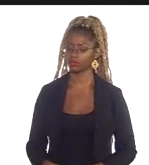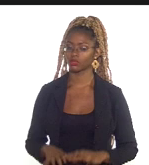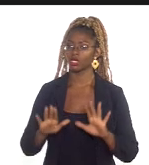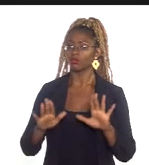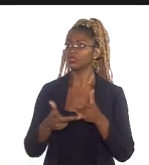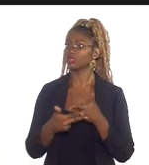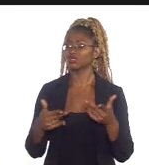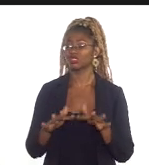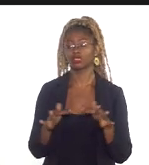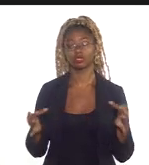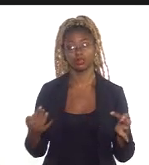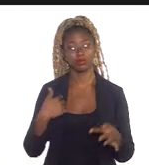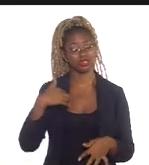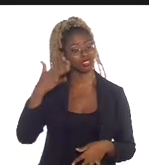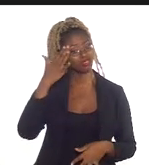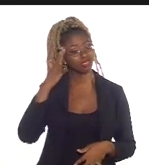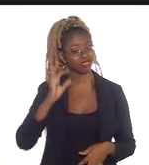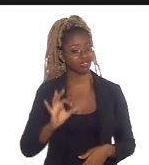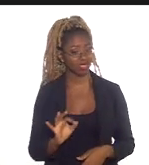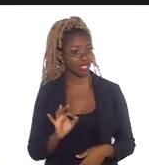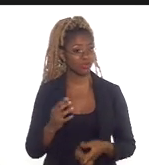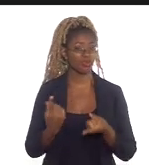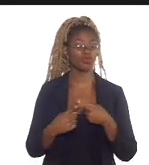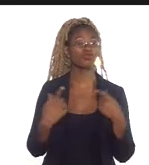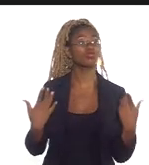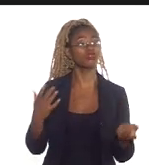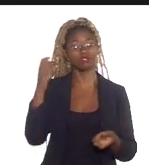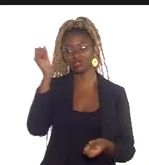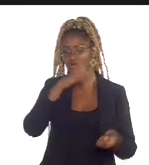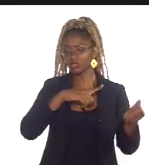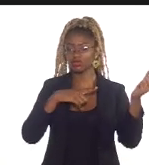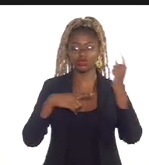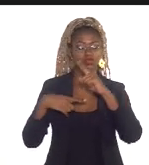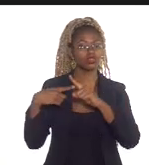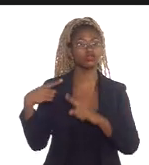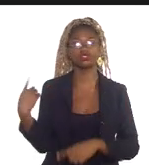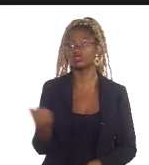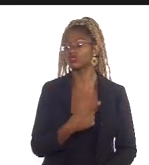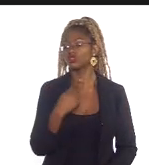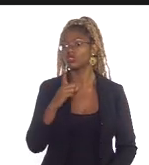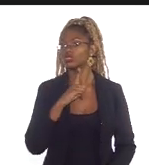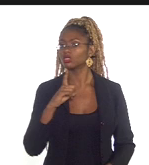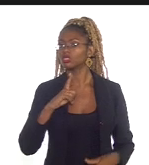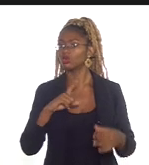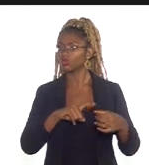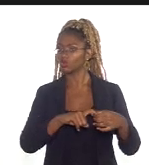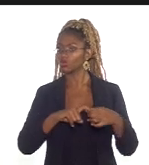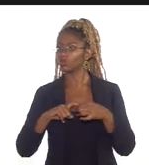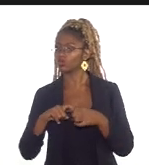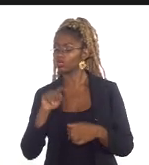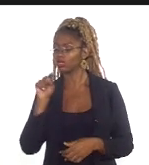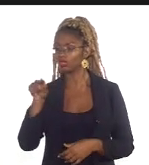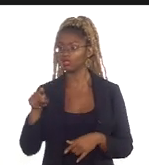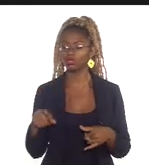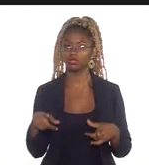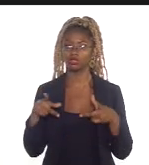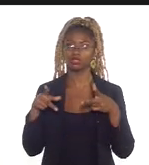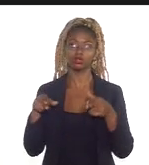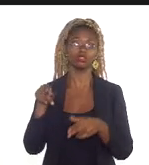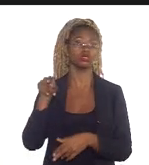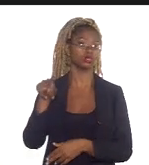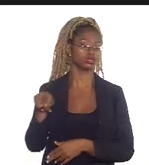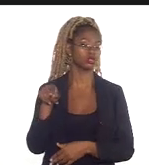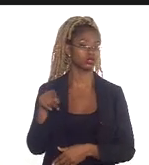simples, eu não estou entendendo a dificuldade de nós termos um convênio dessa monta, de